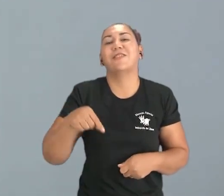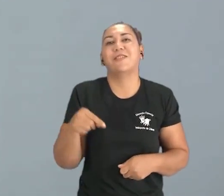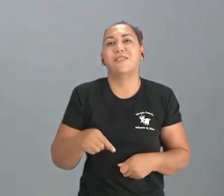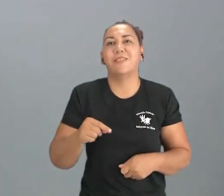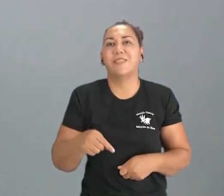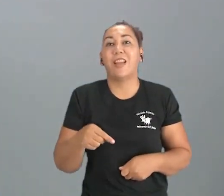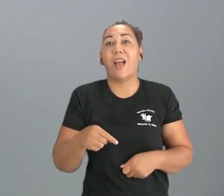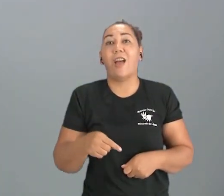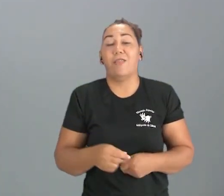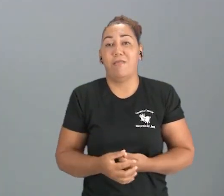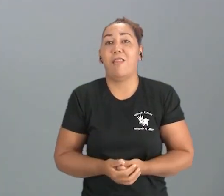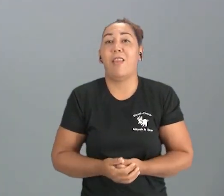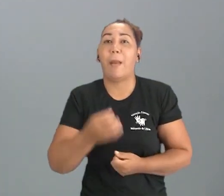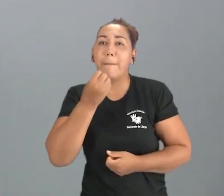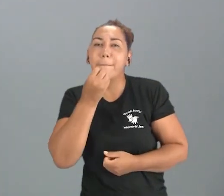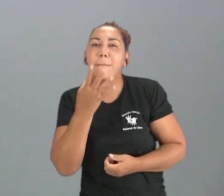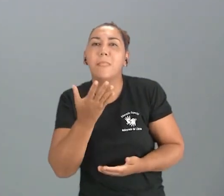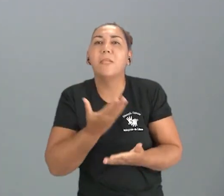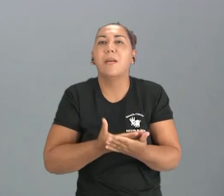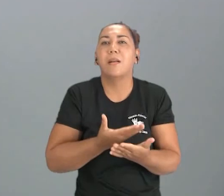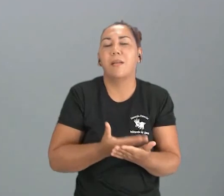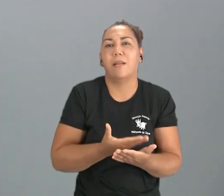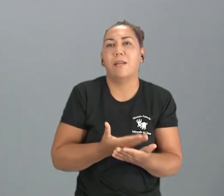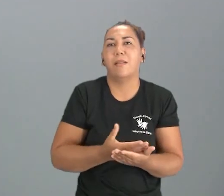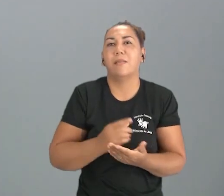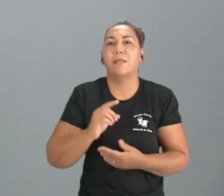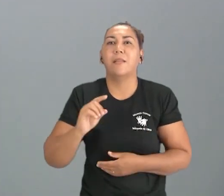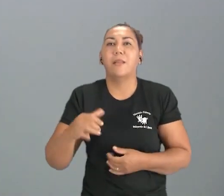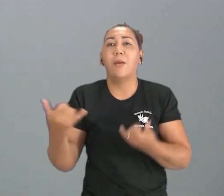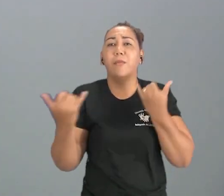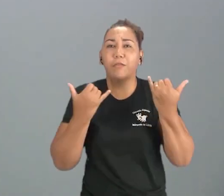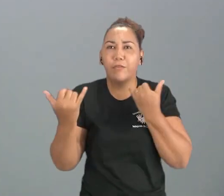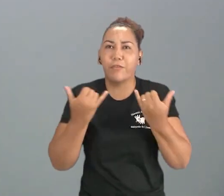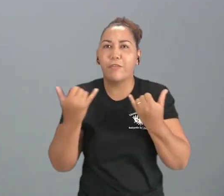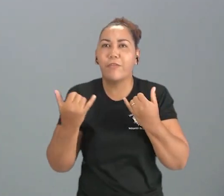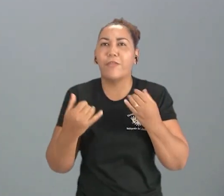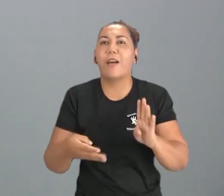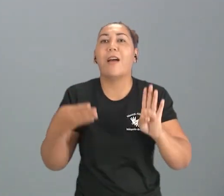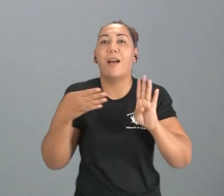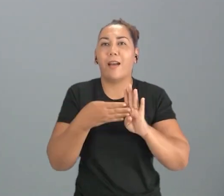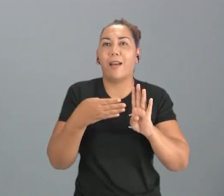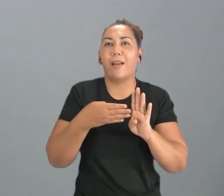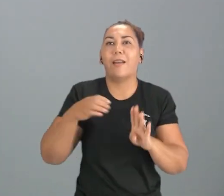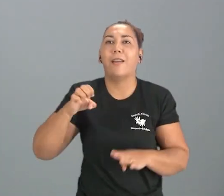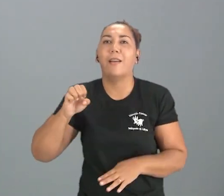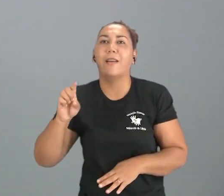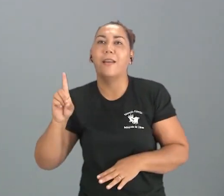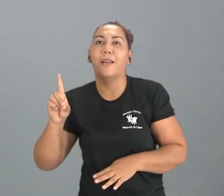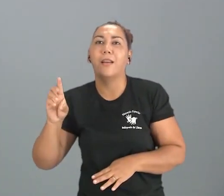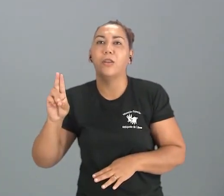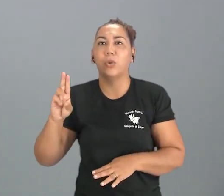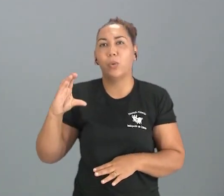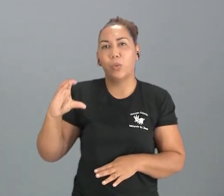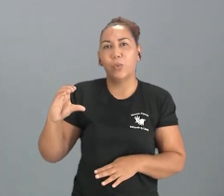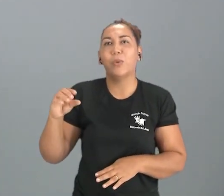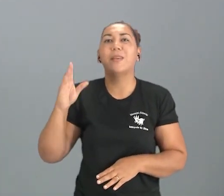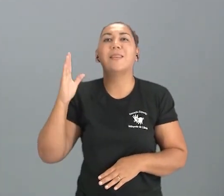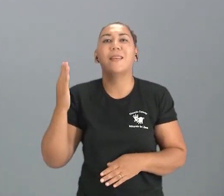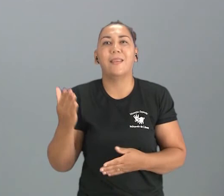assistir, bons estudos, e para mais informações, acesse a nossa plataforma Eduque, lá você vai